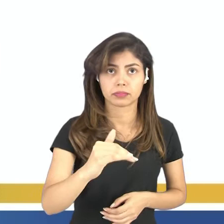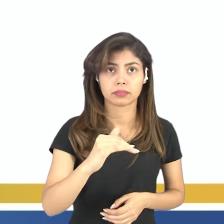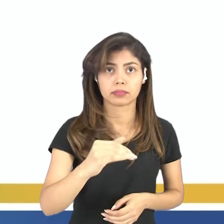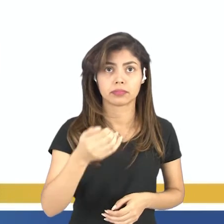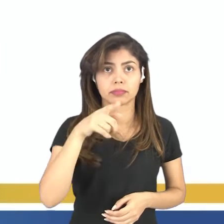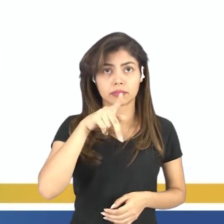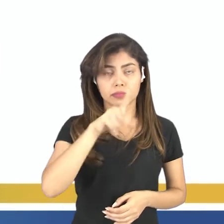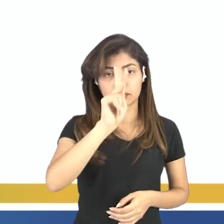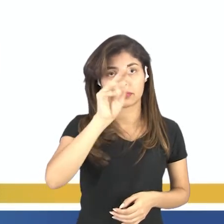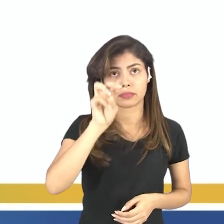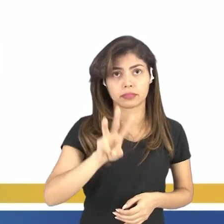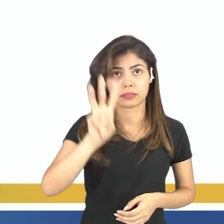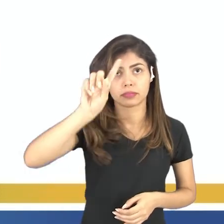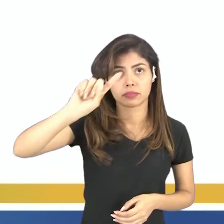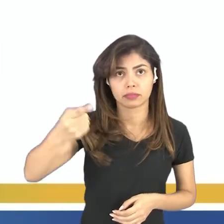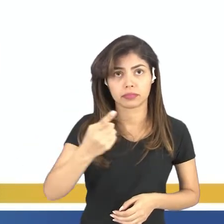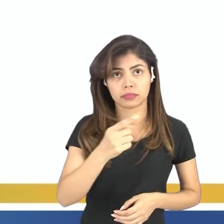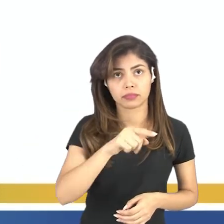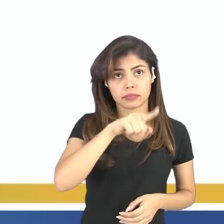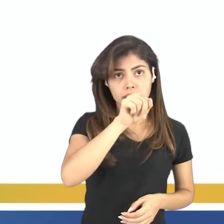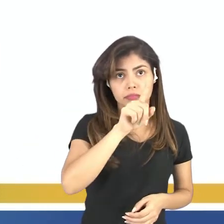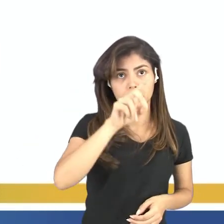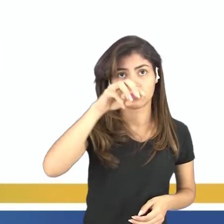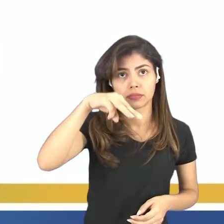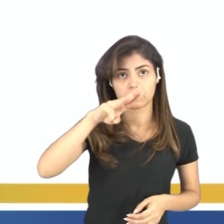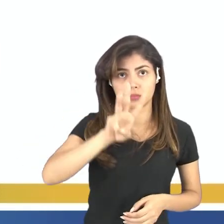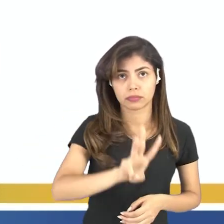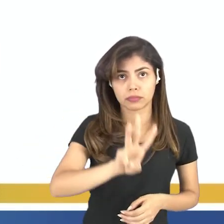watts, o megawatts, que vai ser